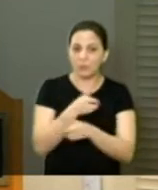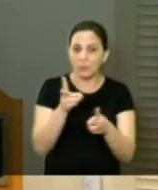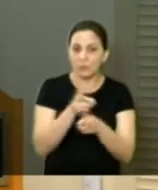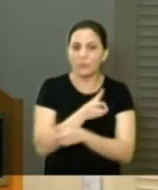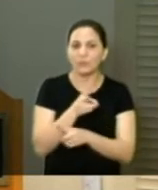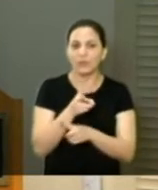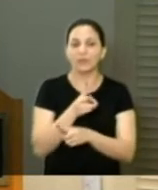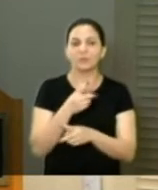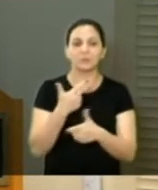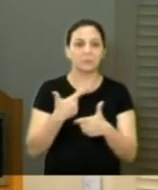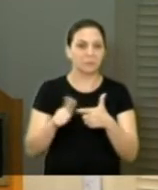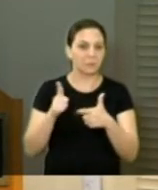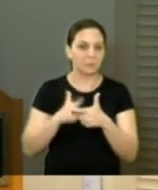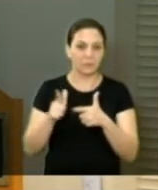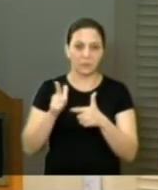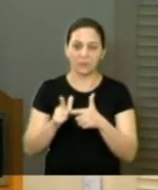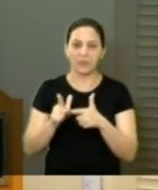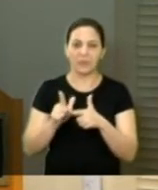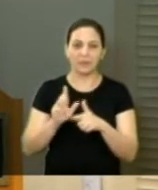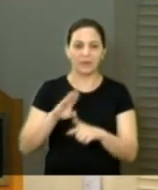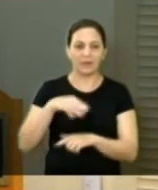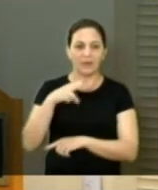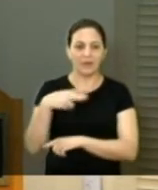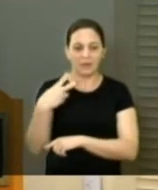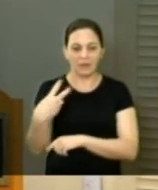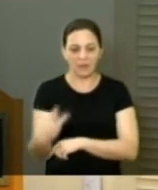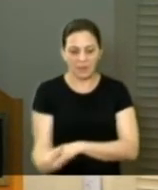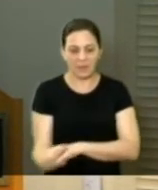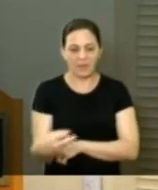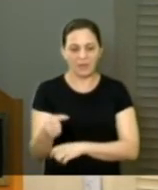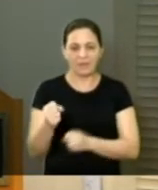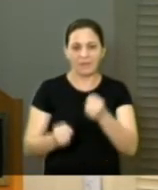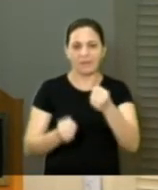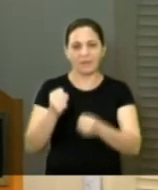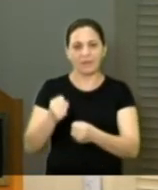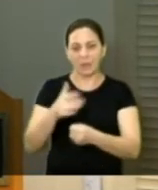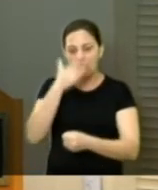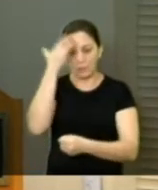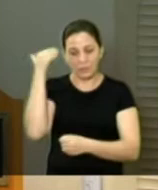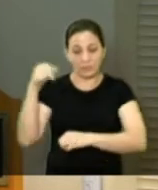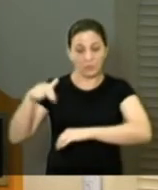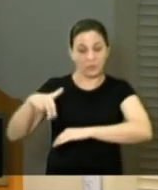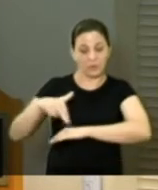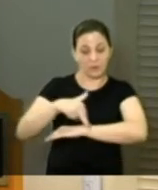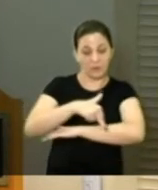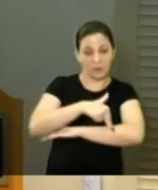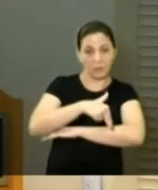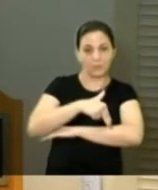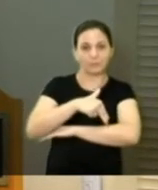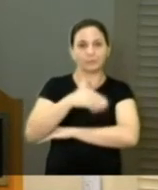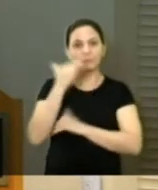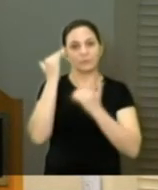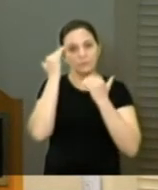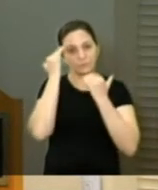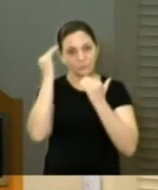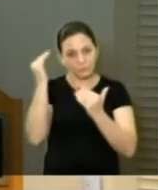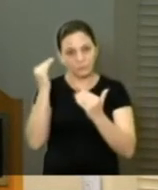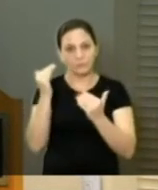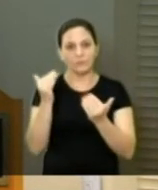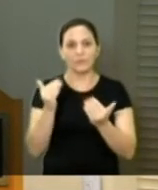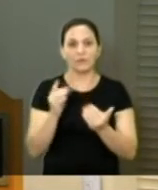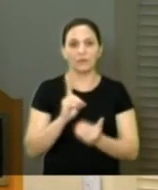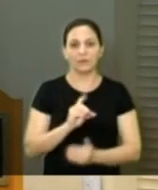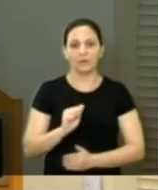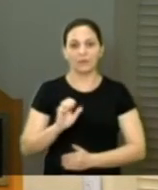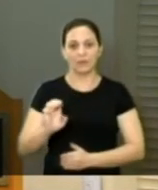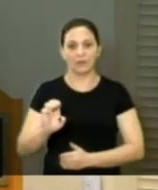acontecia aí acabava atingindo os carros e poderia atingir quem transitasse pelas calçadas. Então, nossos agradecimentos ao